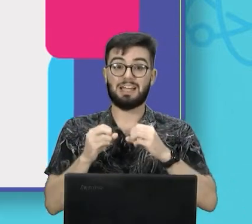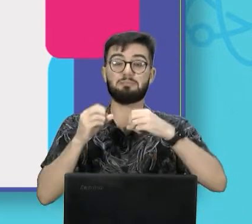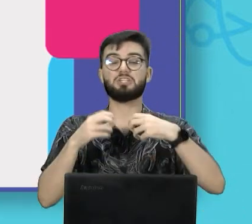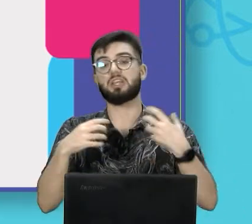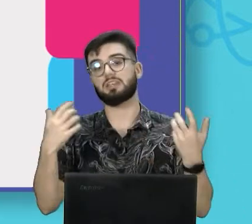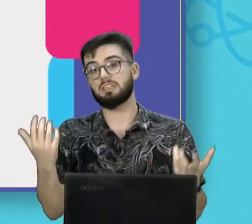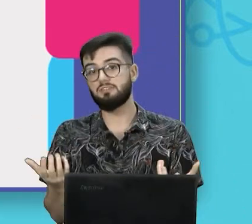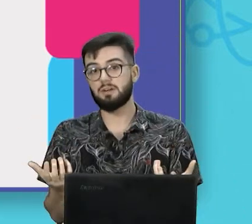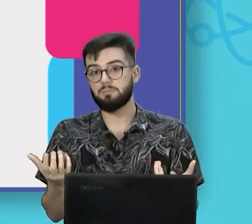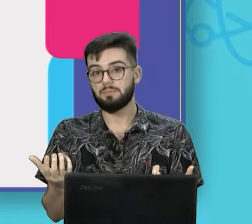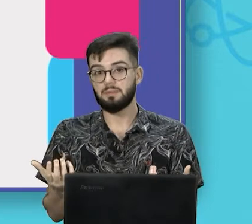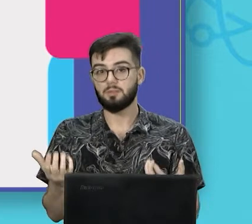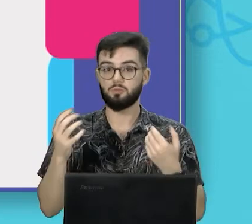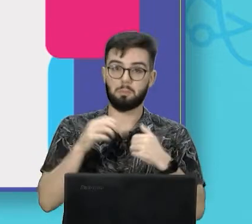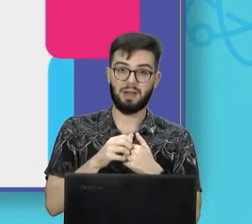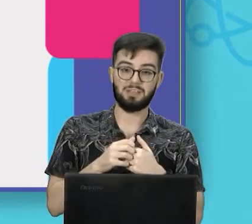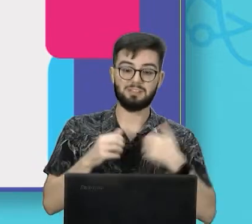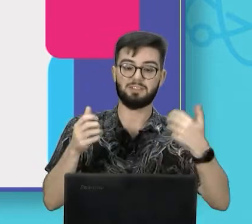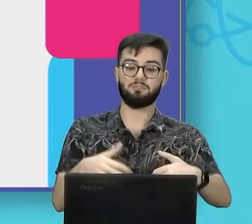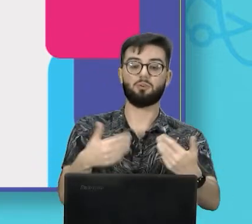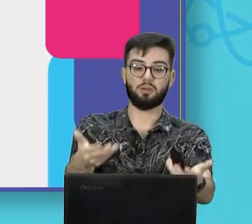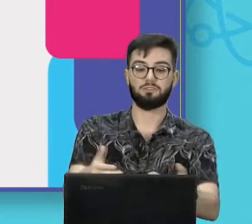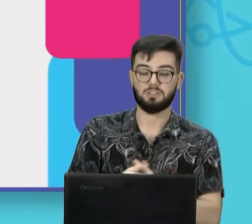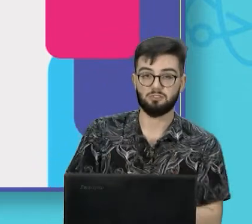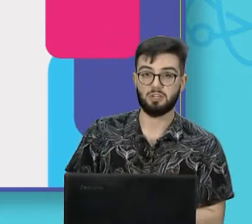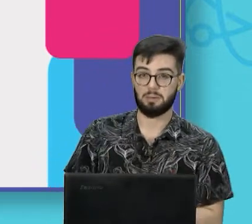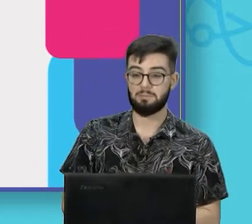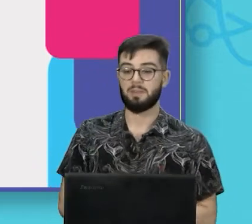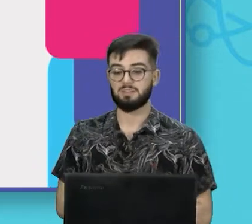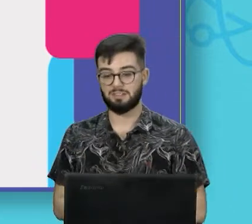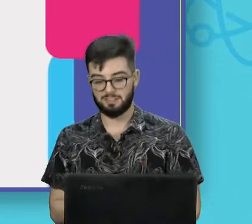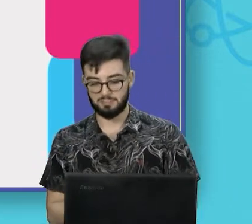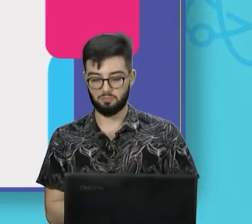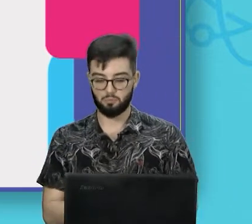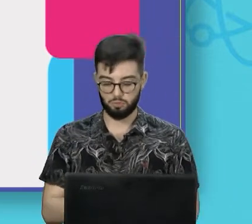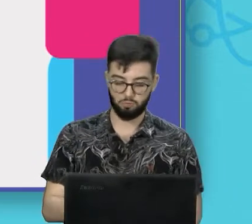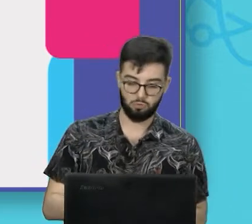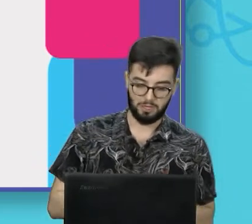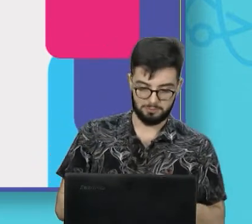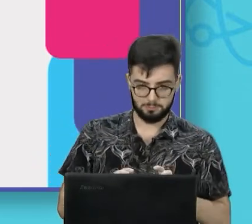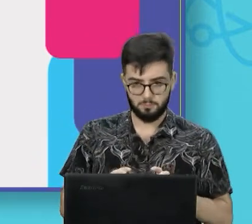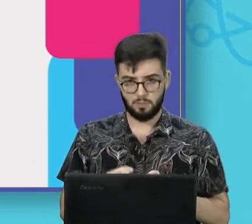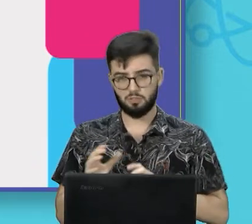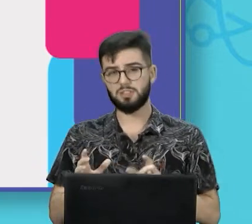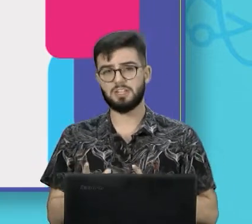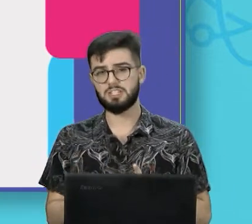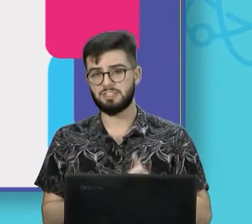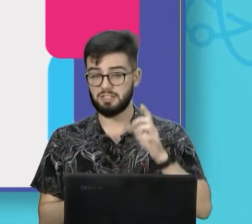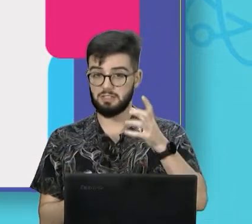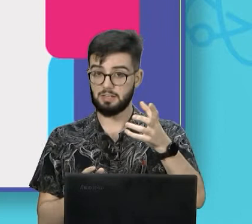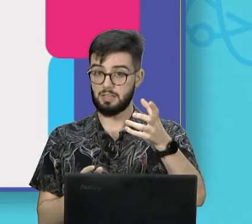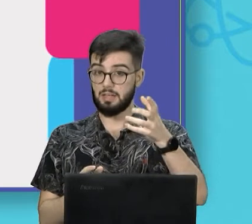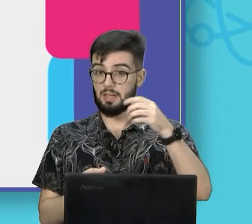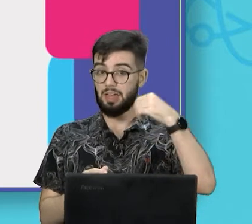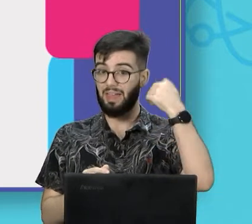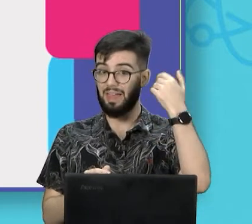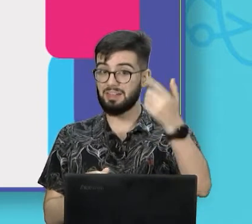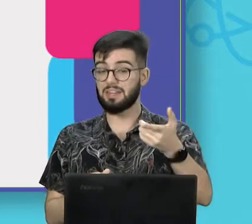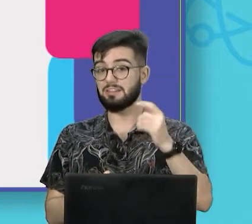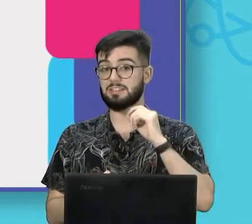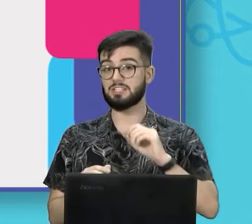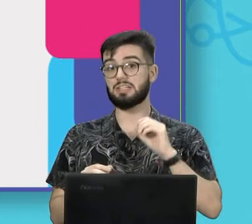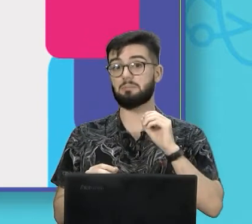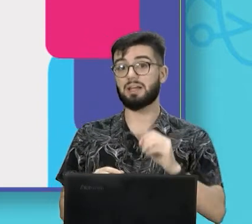ordem administrativa do país foram refletidos também nas cartas constitucionais antes da gente seguir